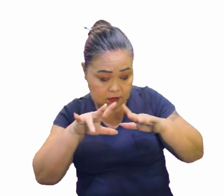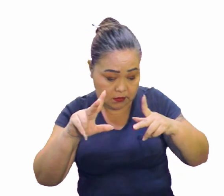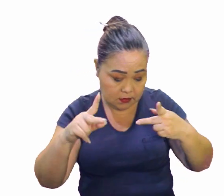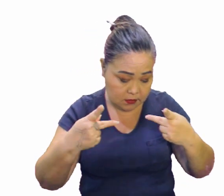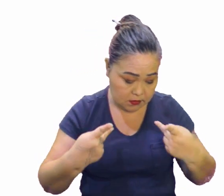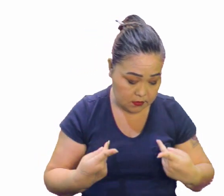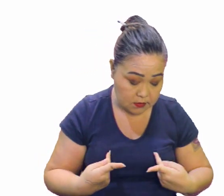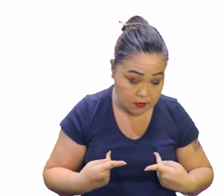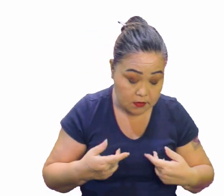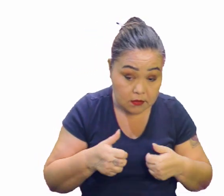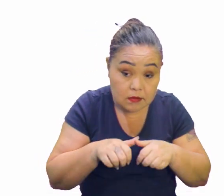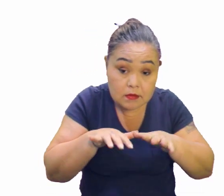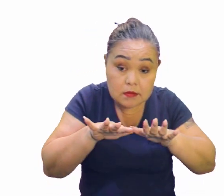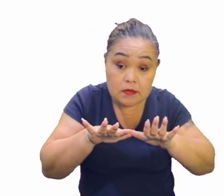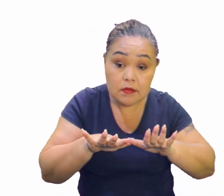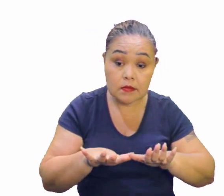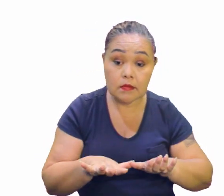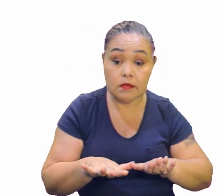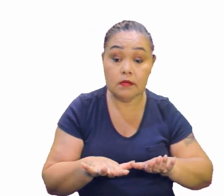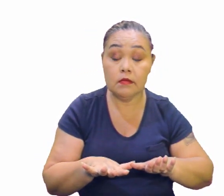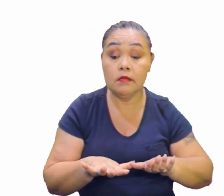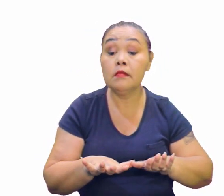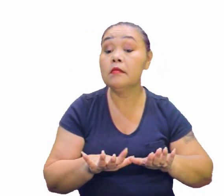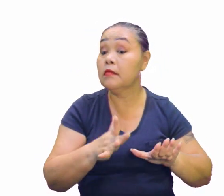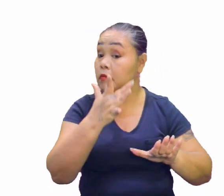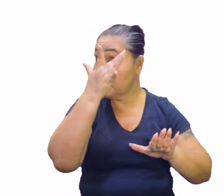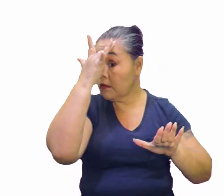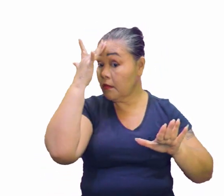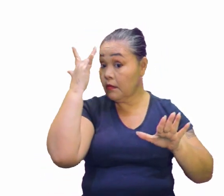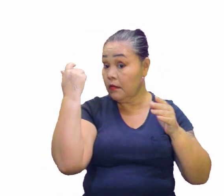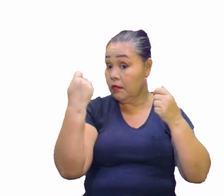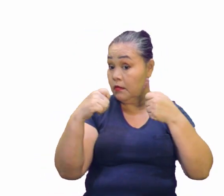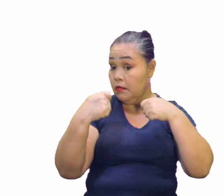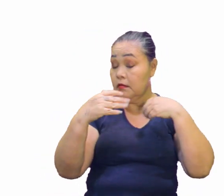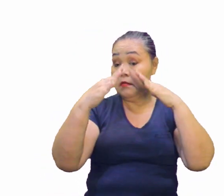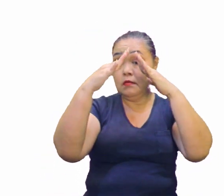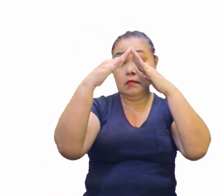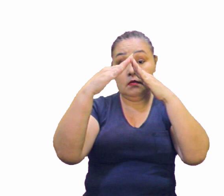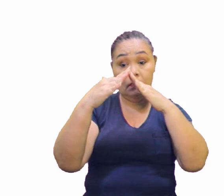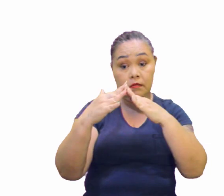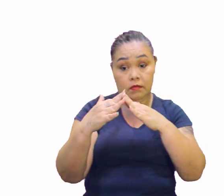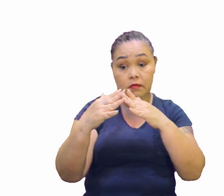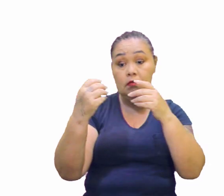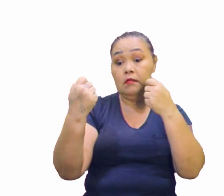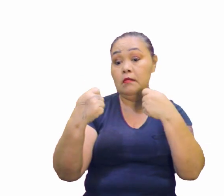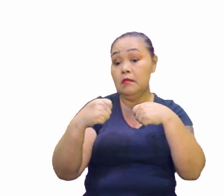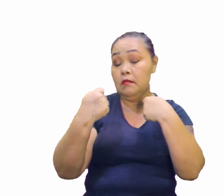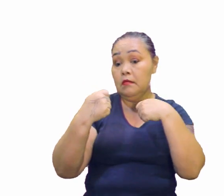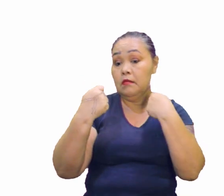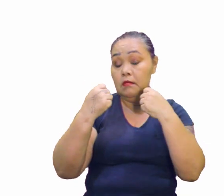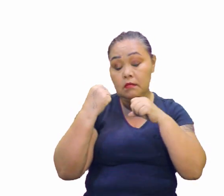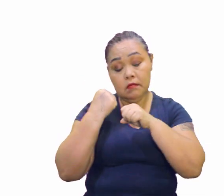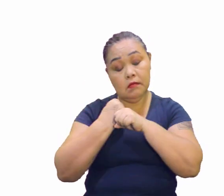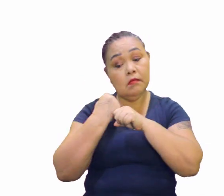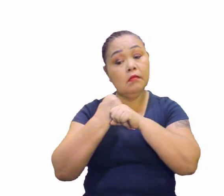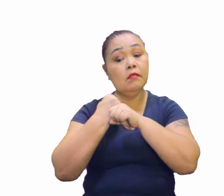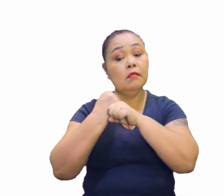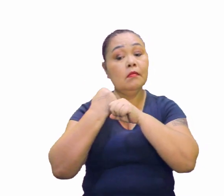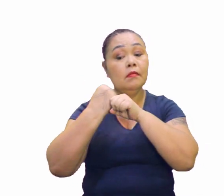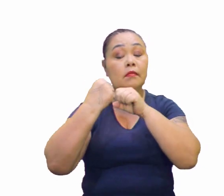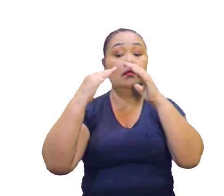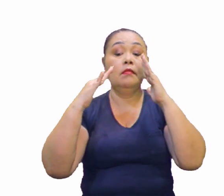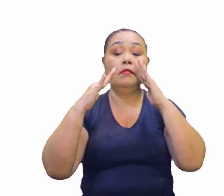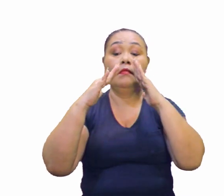si, ok? As pessoas precisam morar, as pessoas precisam construir suas